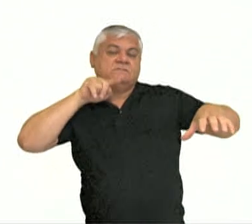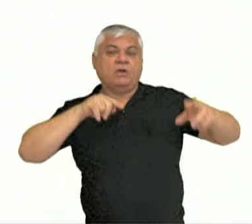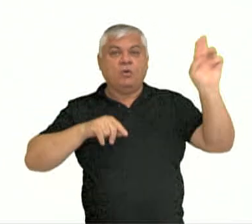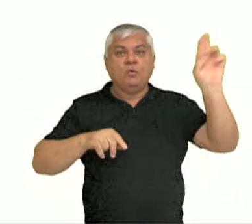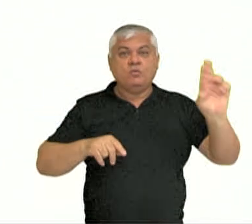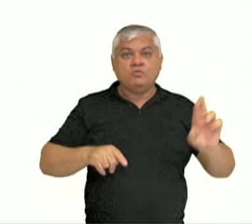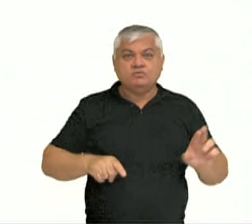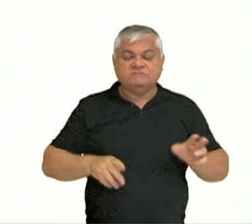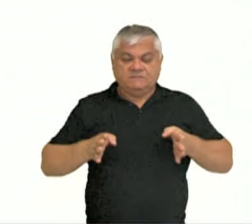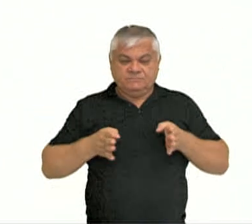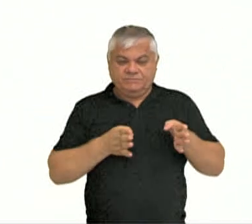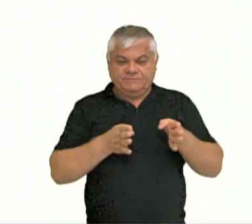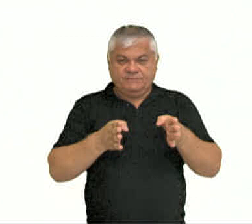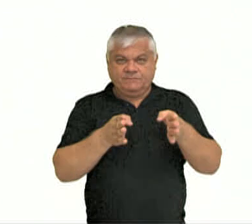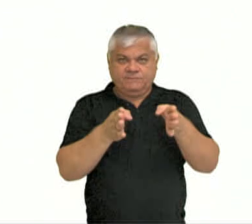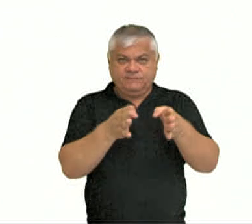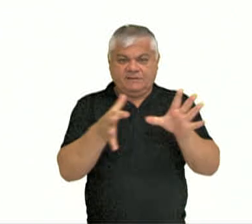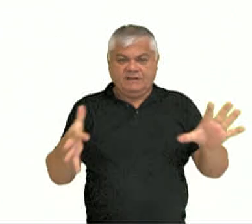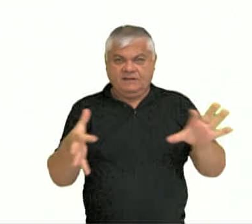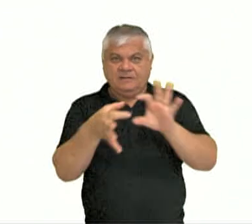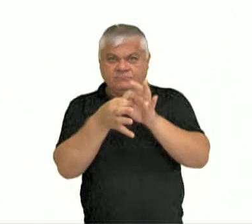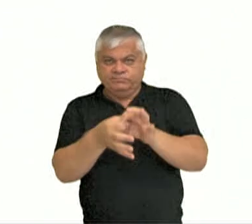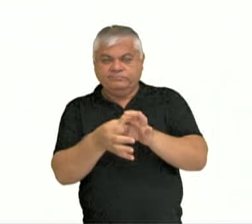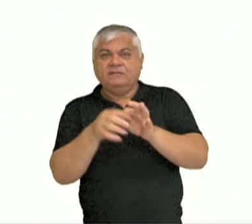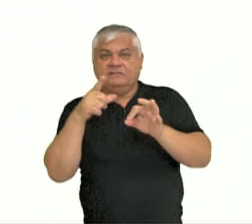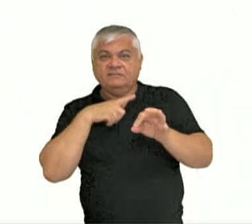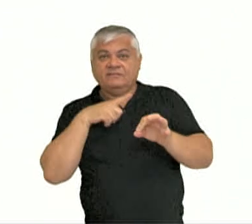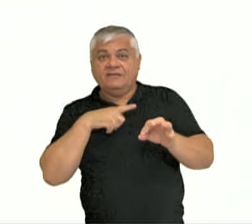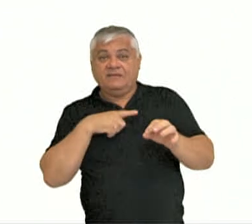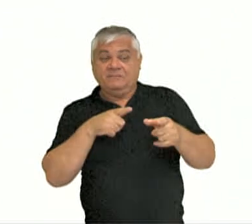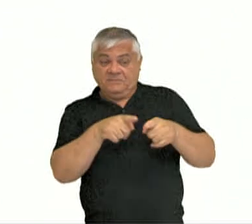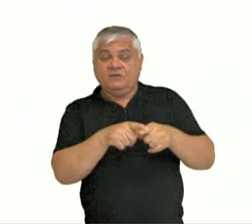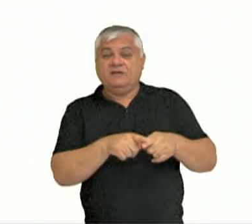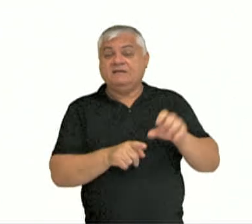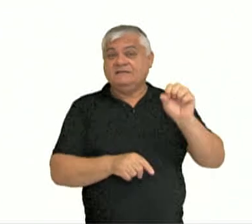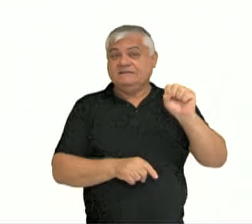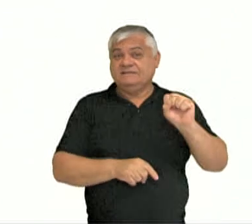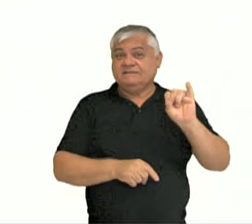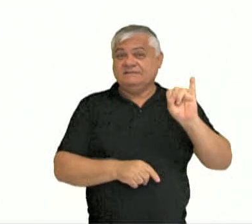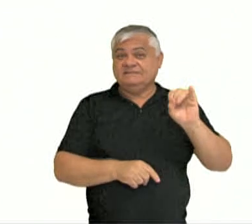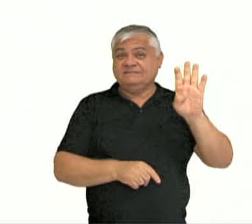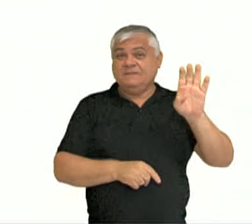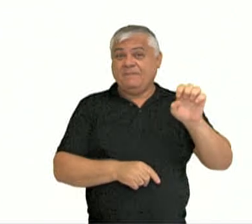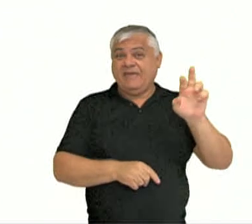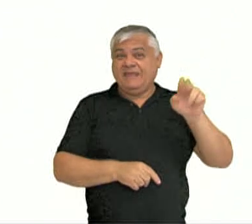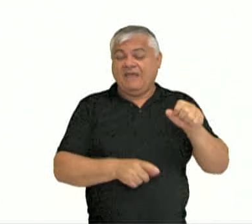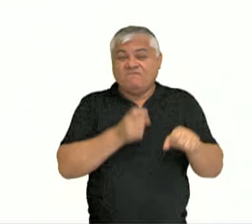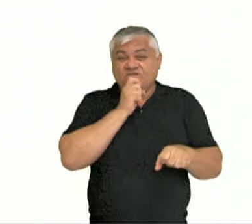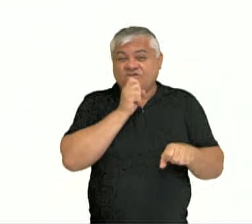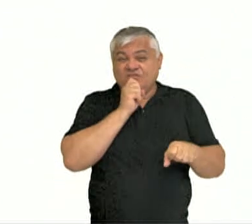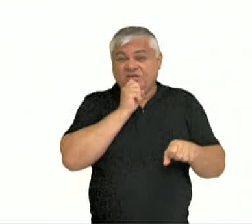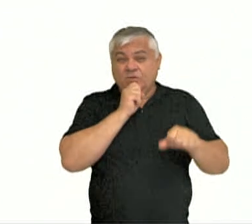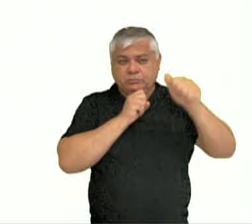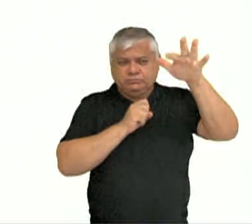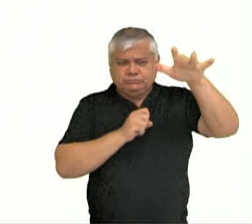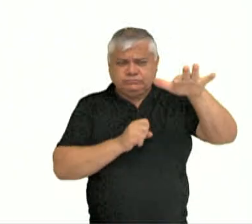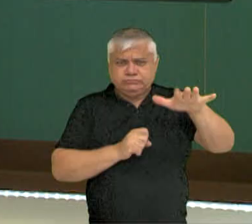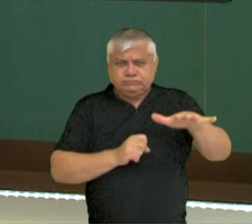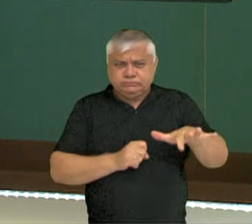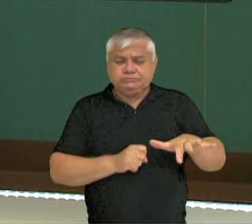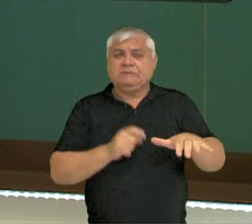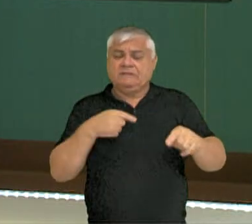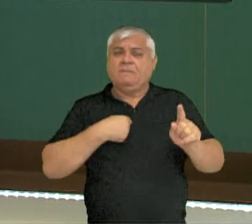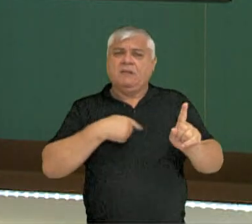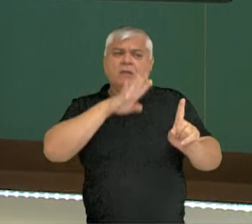oceanos Pacífico e Ártico, localizado entre o Alasca e a Sibéria, sendo rota de navegação importante na região. Essa história de